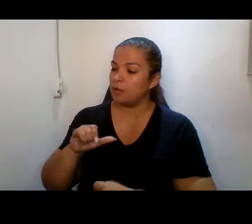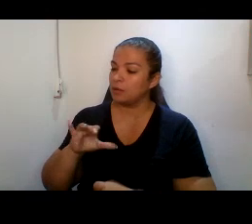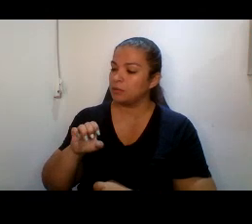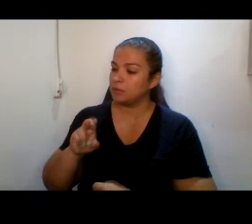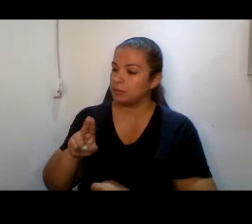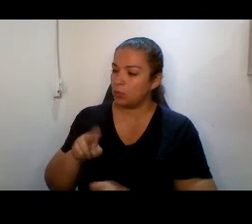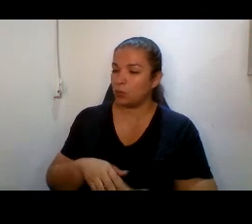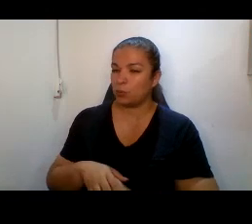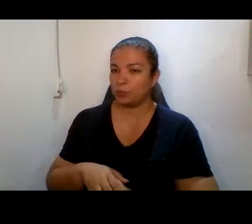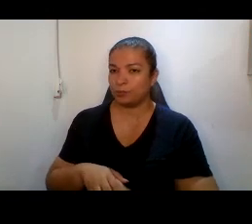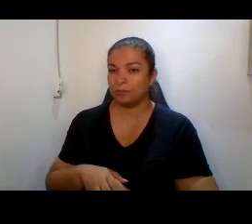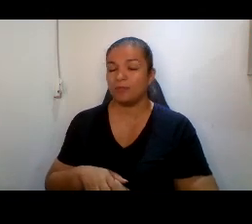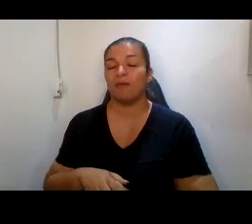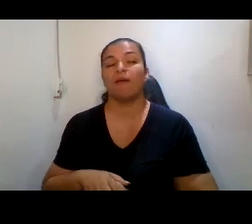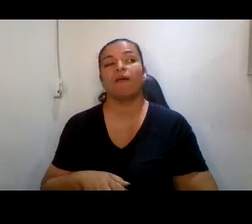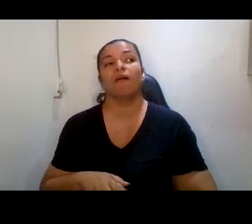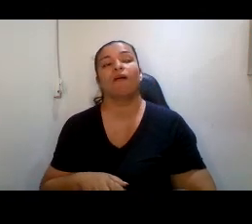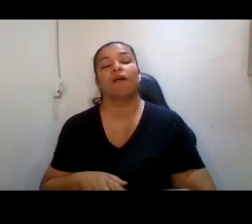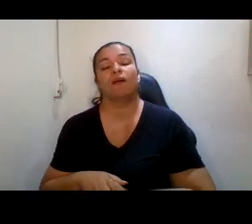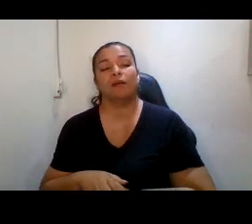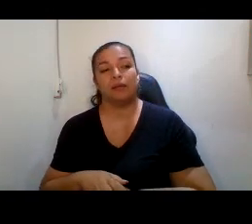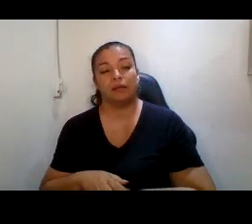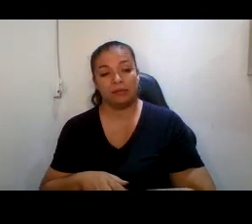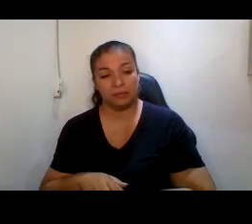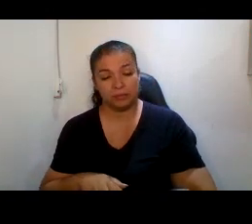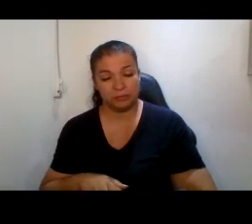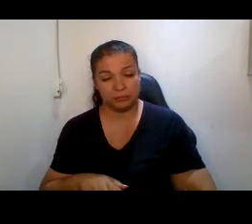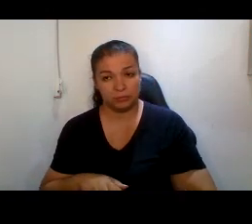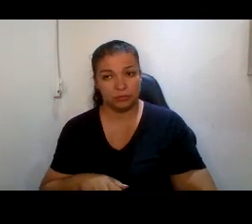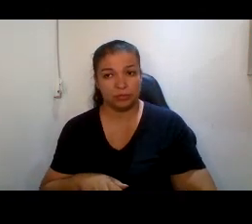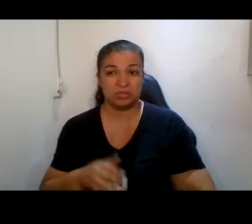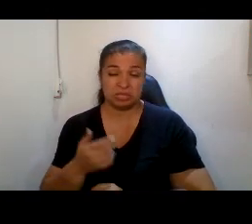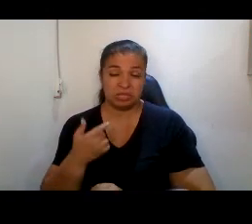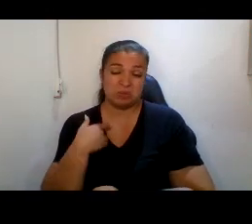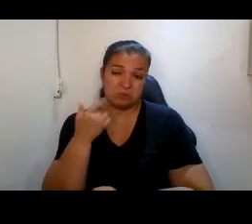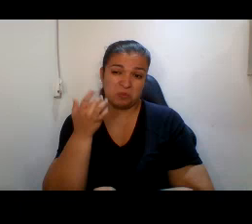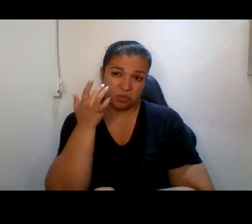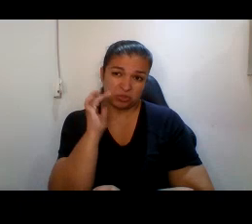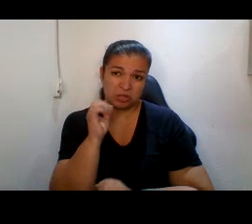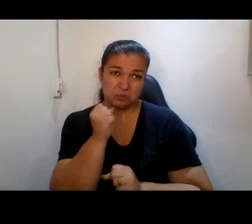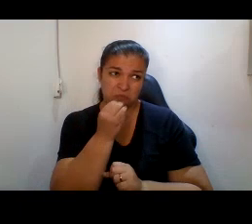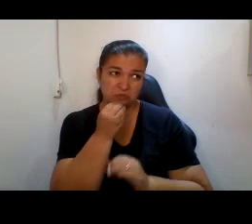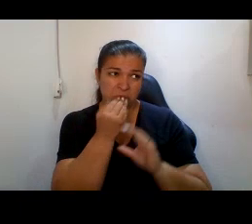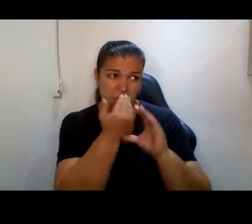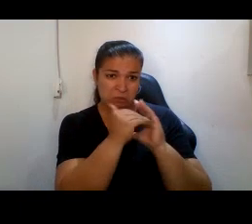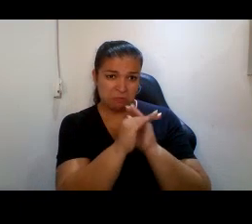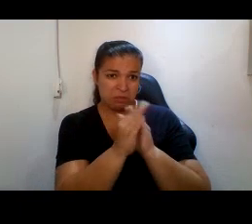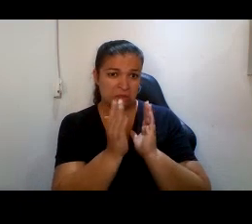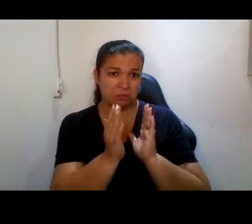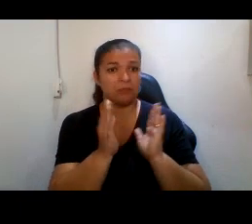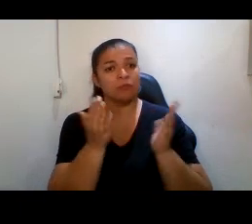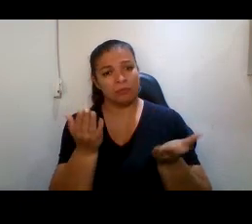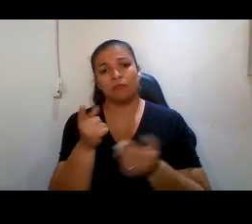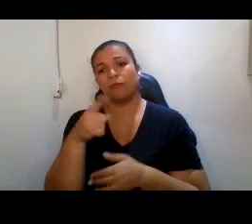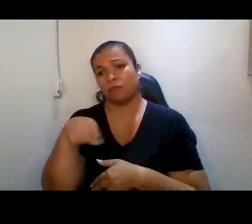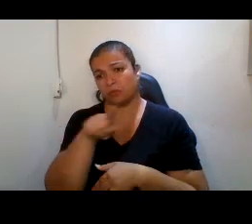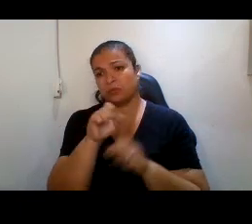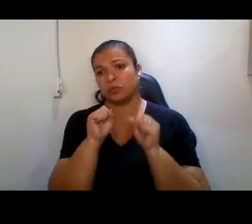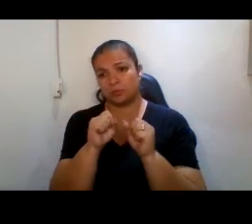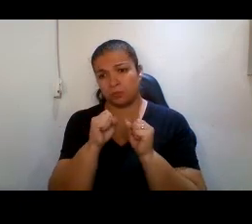Alexa. Então, se eu achei que podia ser por e-mail. Então, vocês podem já